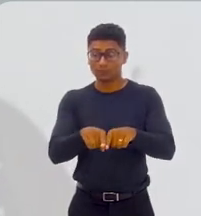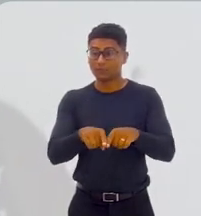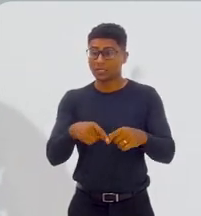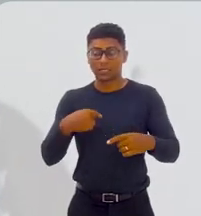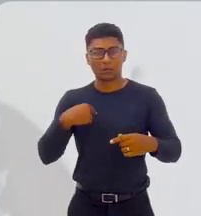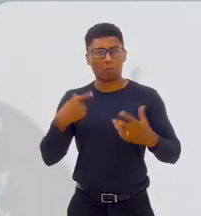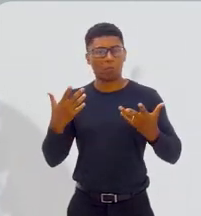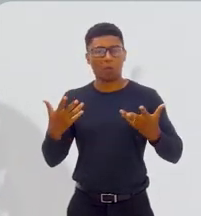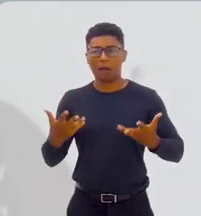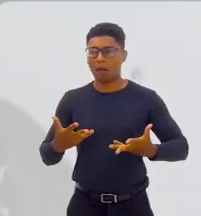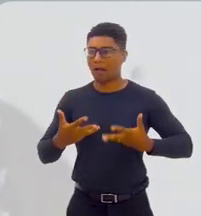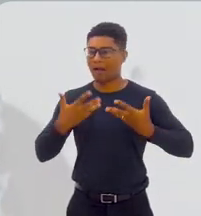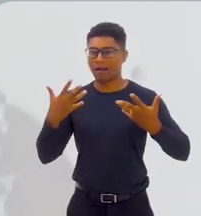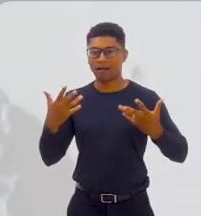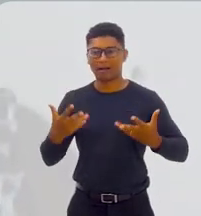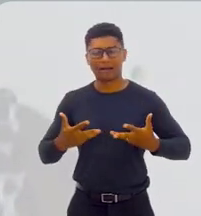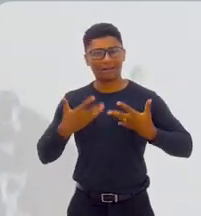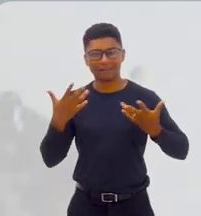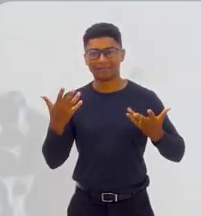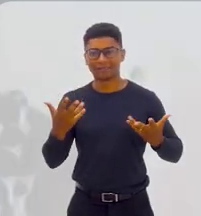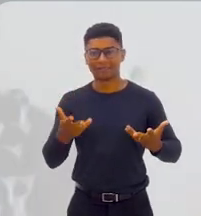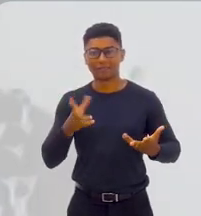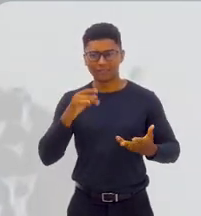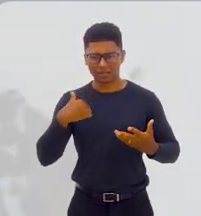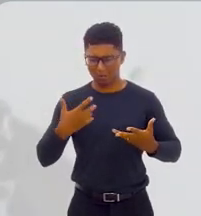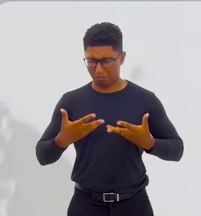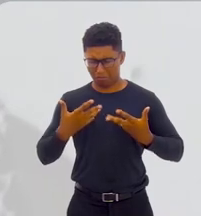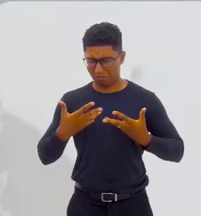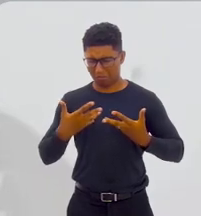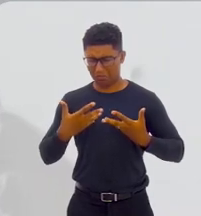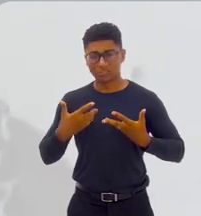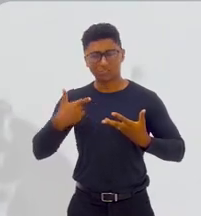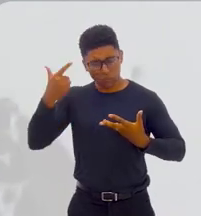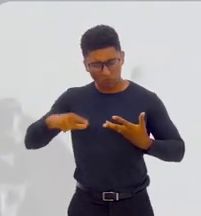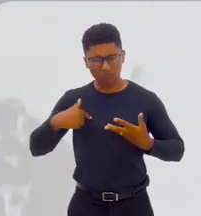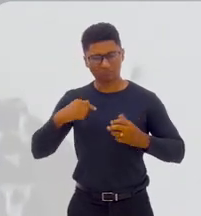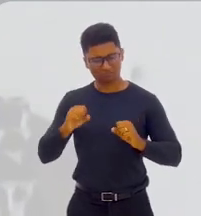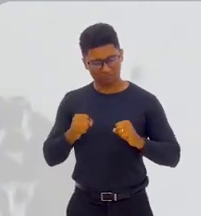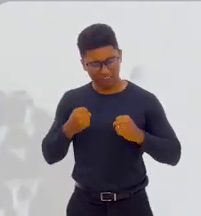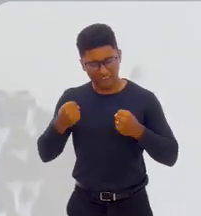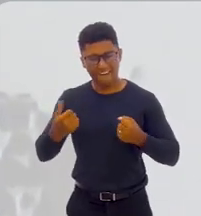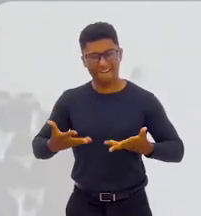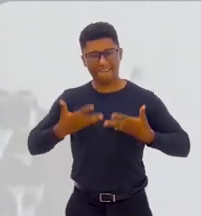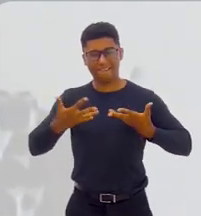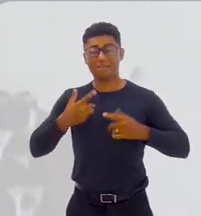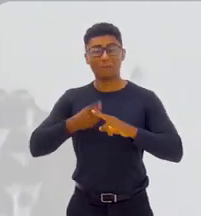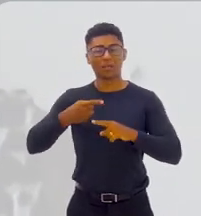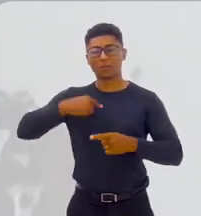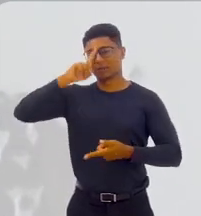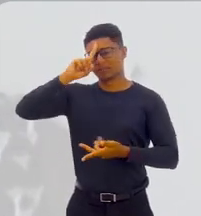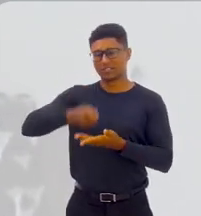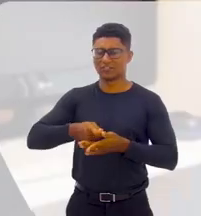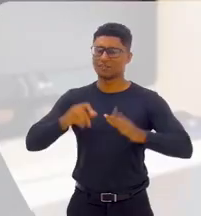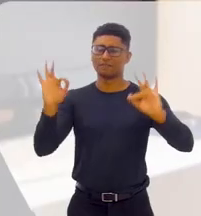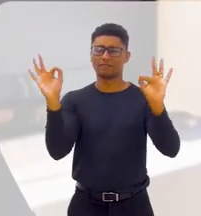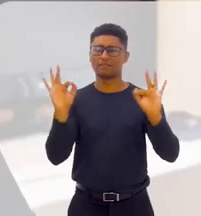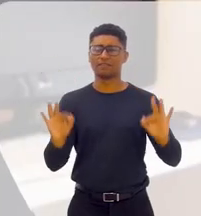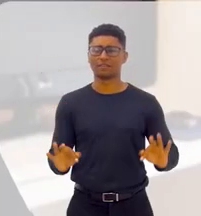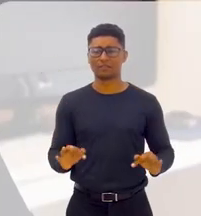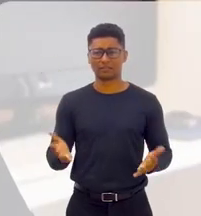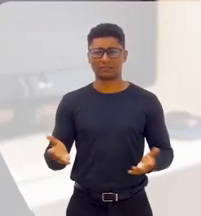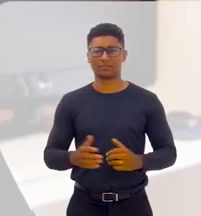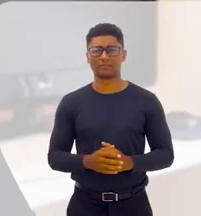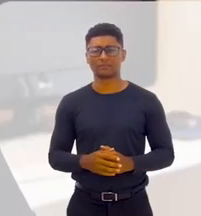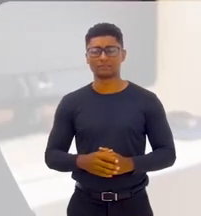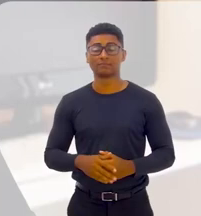Não carregar essa alegria. Ela vive comigo. E ainda quando eu não estou alegre, eu busco ela novamente, né? Porque eu já decidi ser feliz, né? Ninguém pode tirar